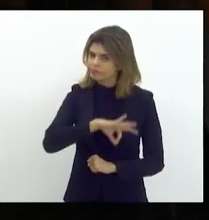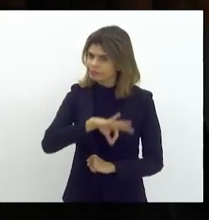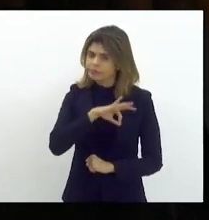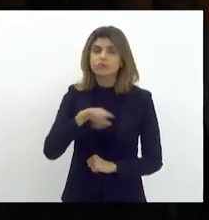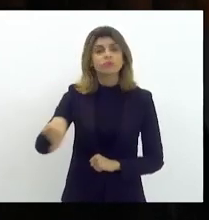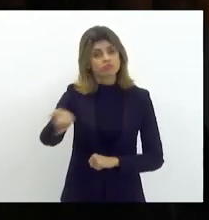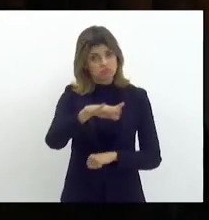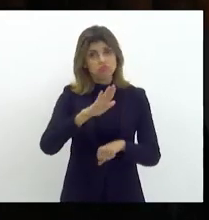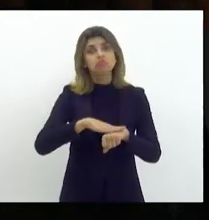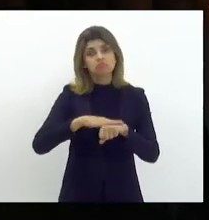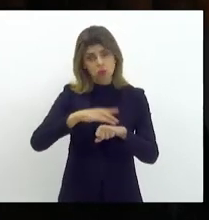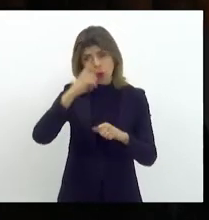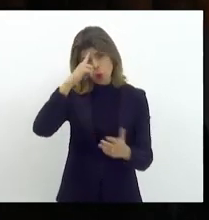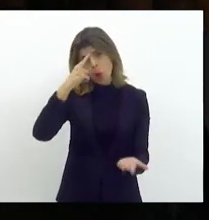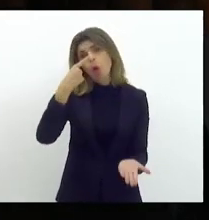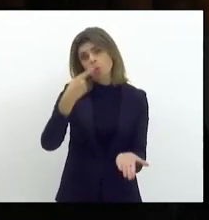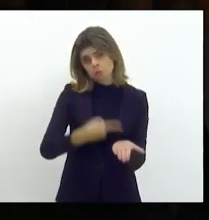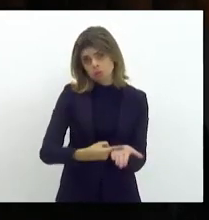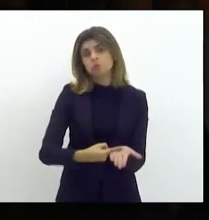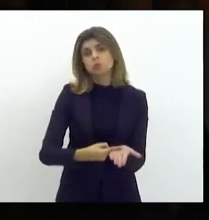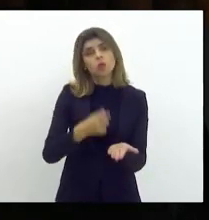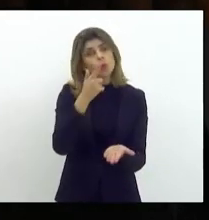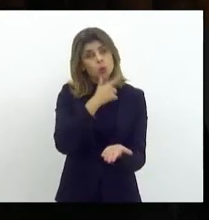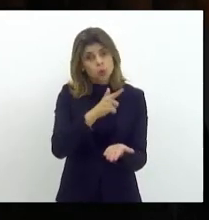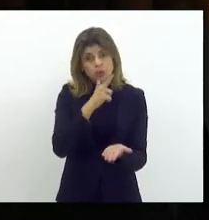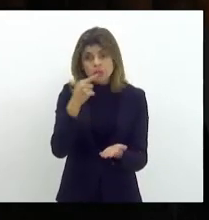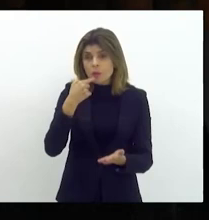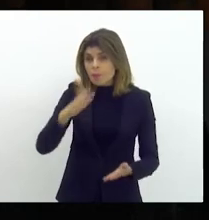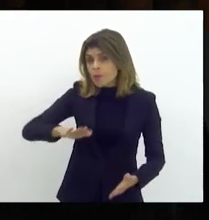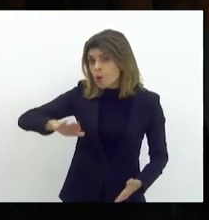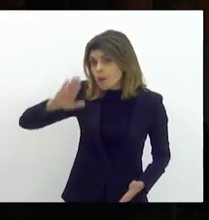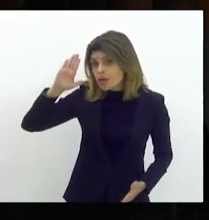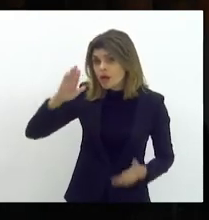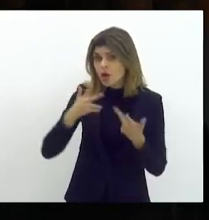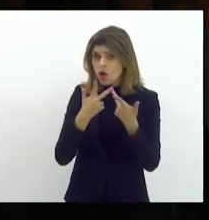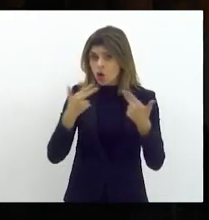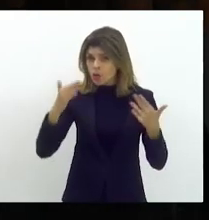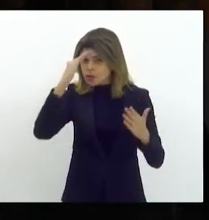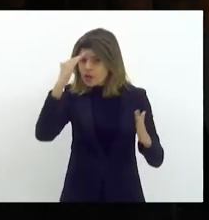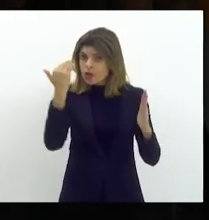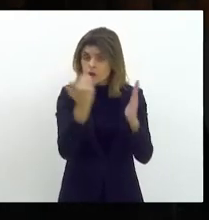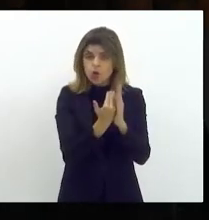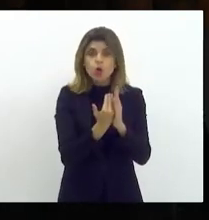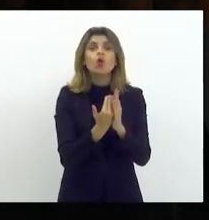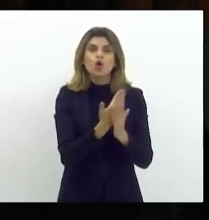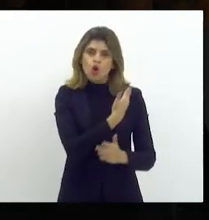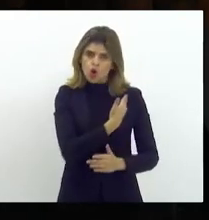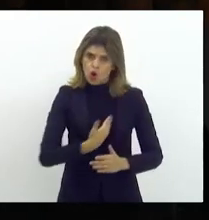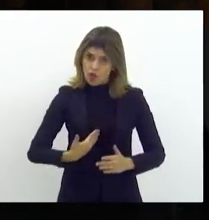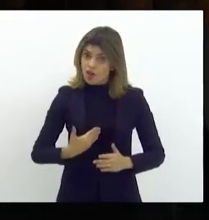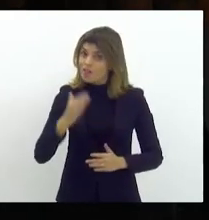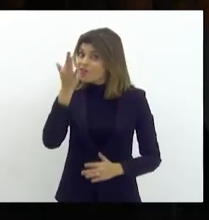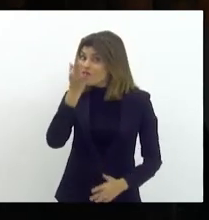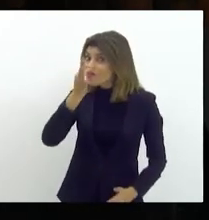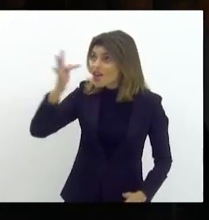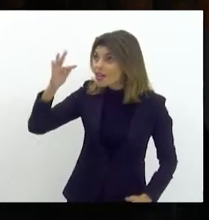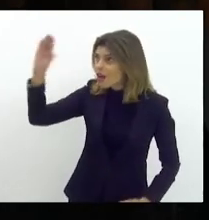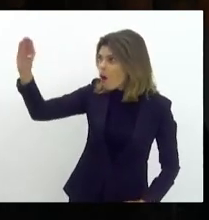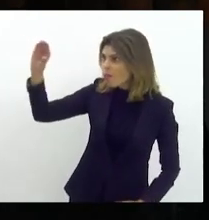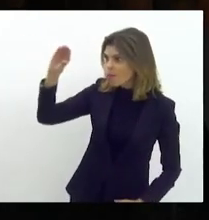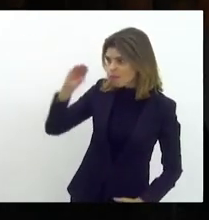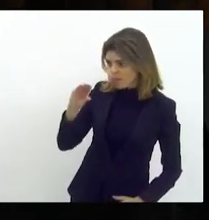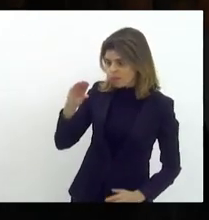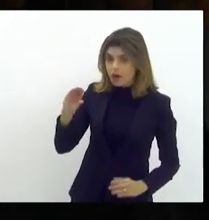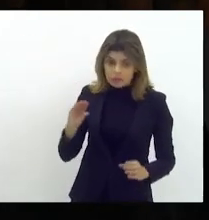no caso deles conseguirem o que estão prometendo de fazer com que o governo inclua o governo federal inclua